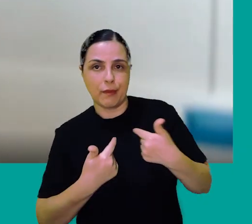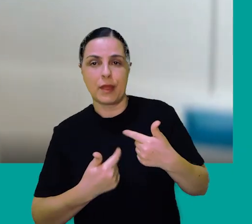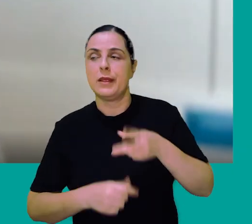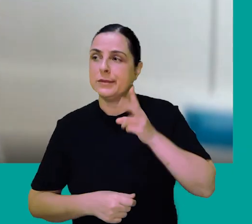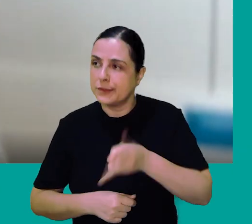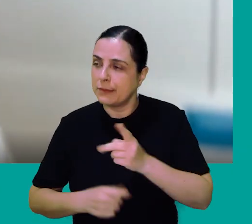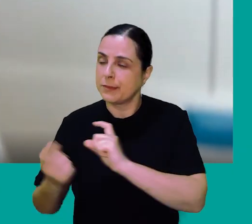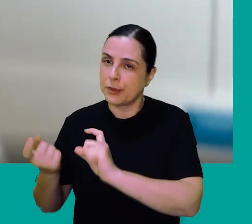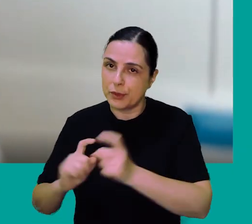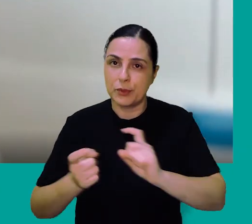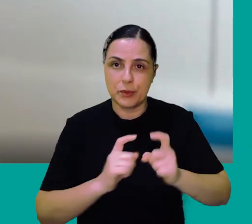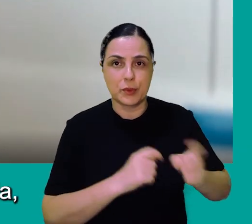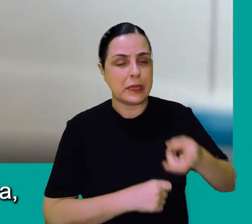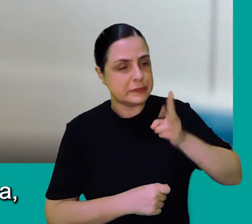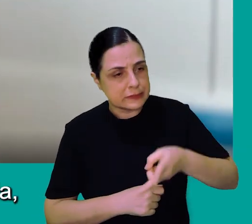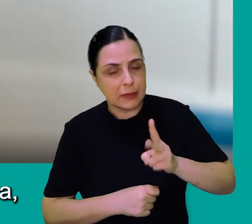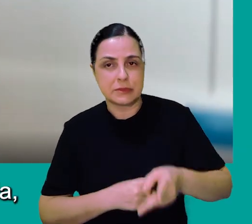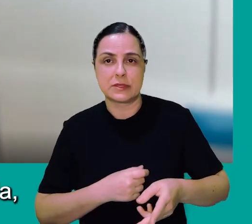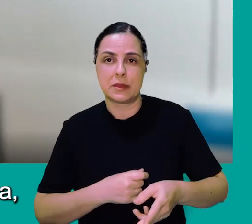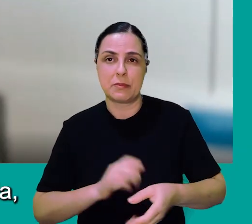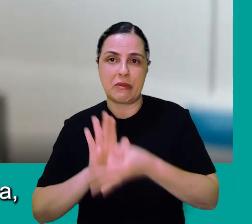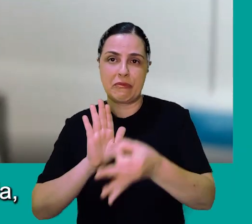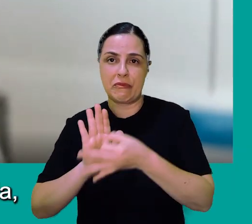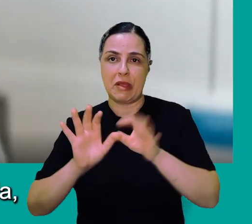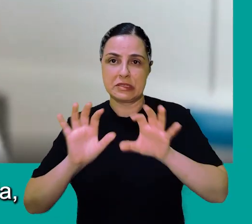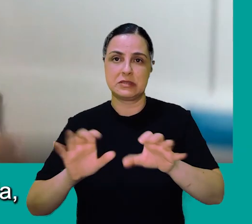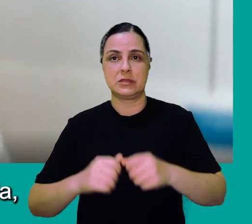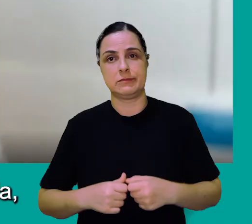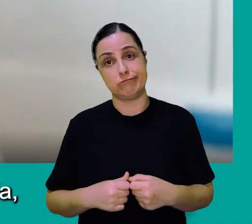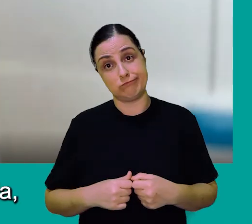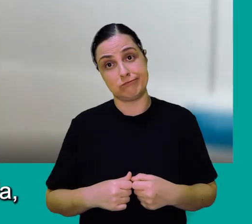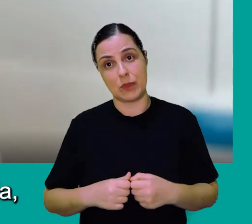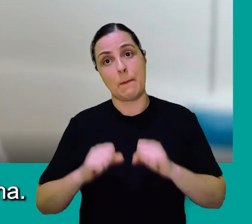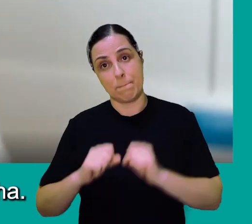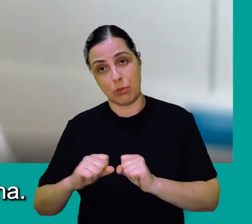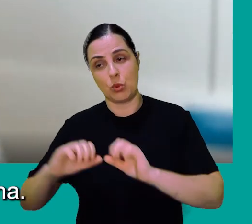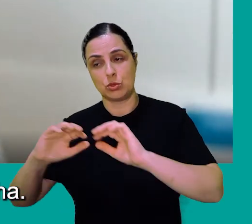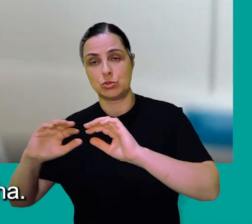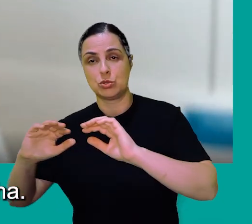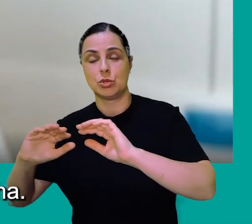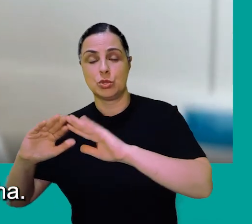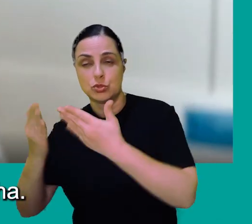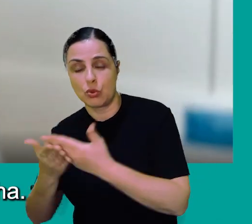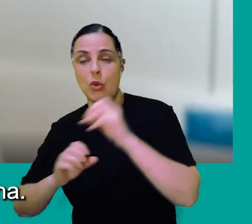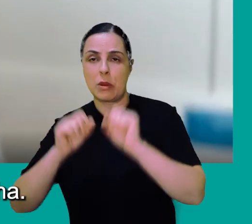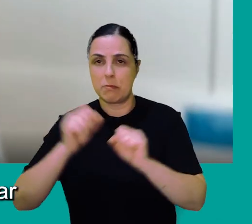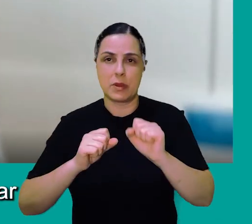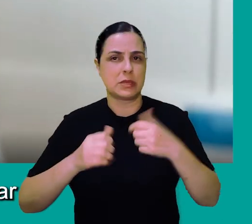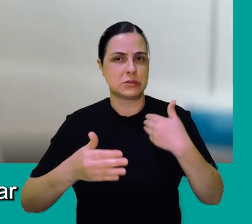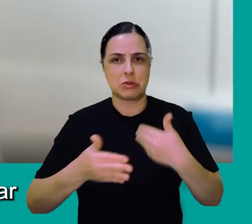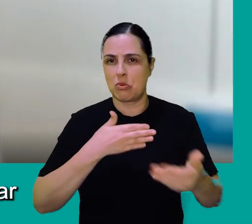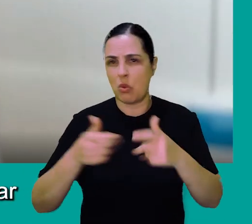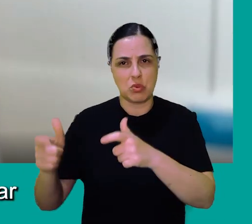aqui. Como é que nós, no ambiente de trabalho, que seja uma empresa, uma escola, um restaurante, dependente de onde você trabalha,